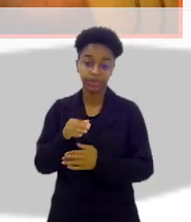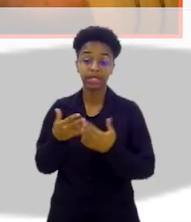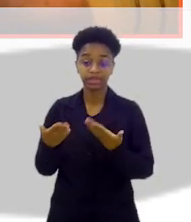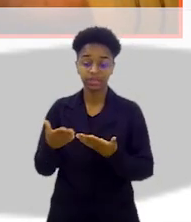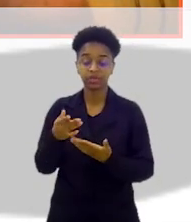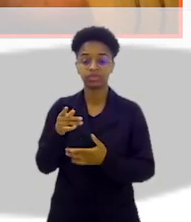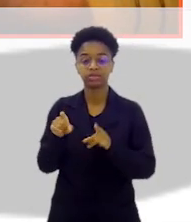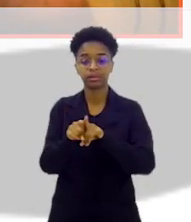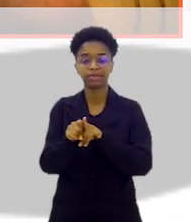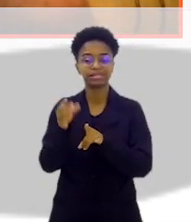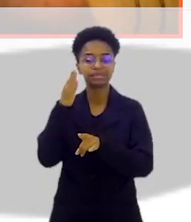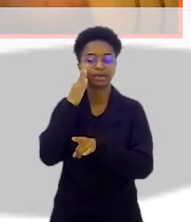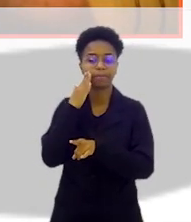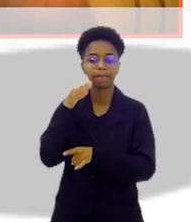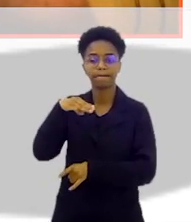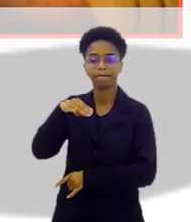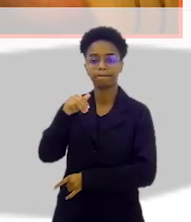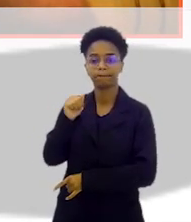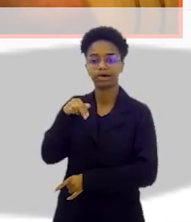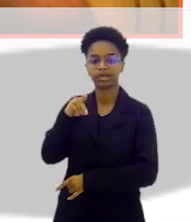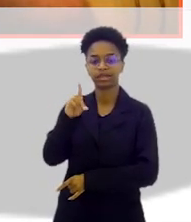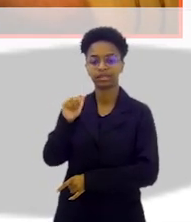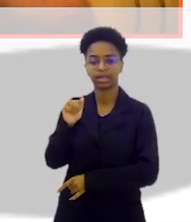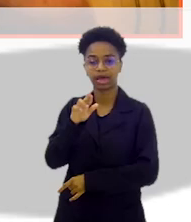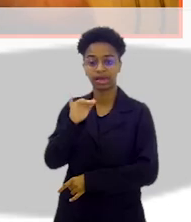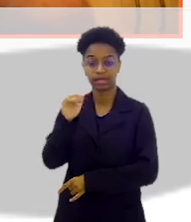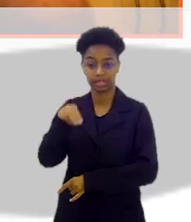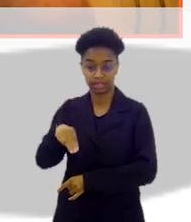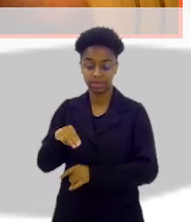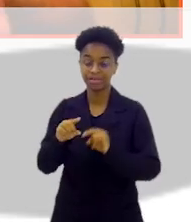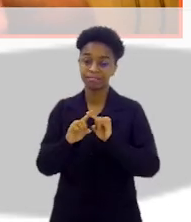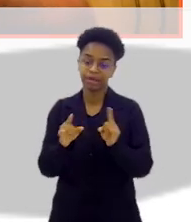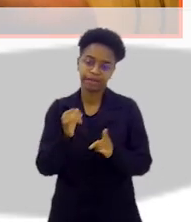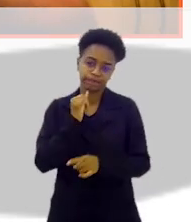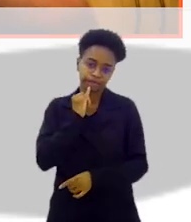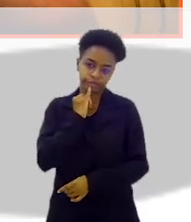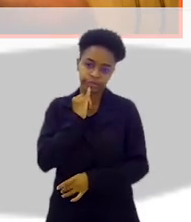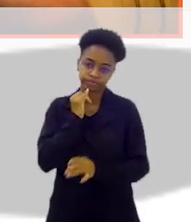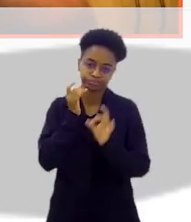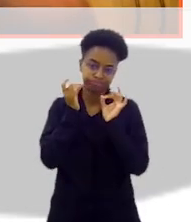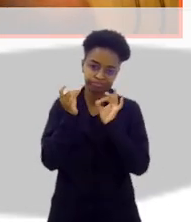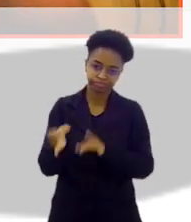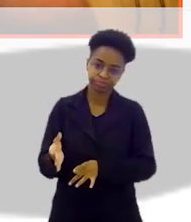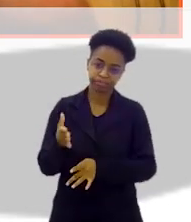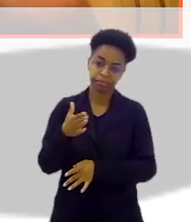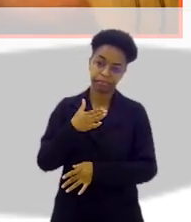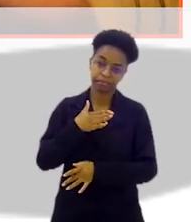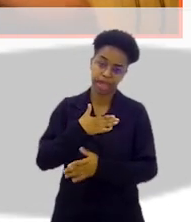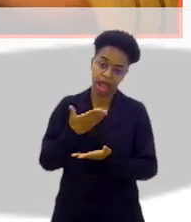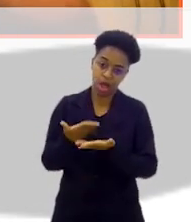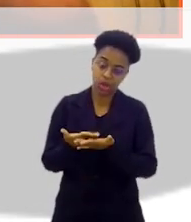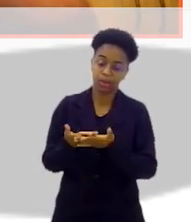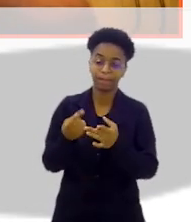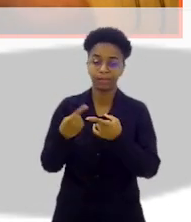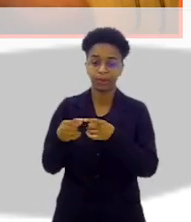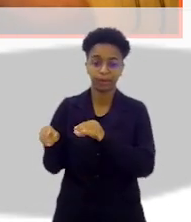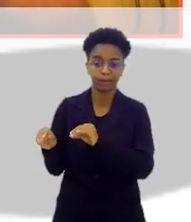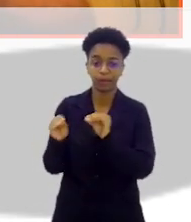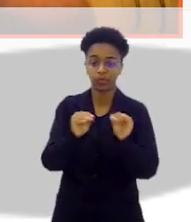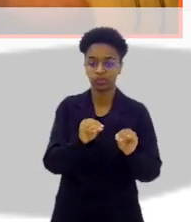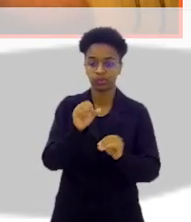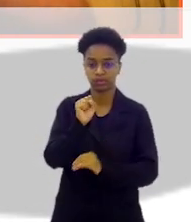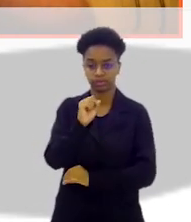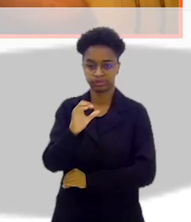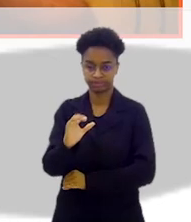e falava mandarim muito bem. Uau. Infelizmente, ela abandonou aqui as nossas aulas, porque